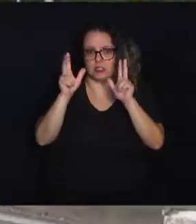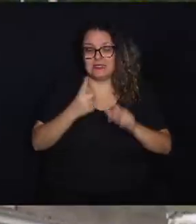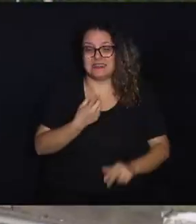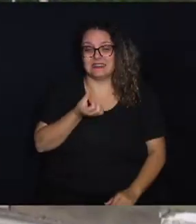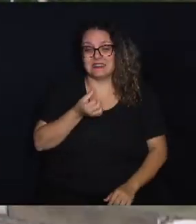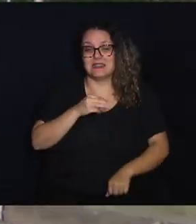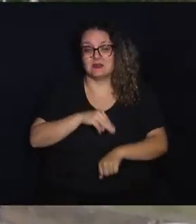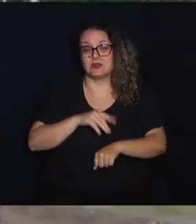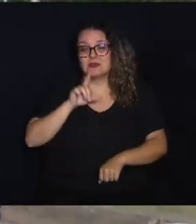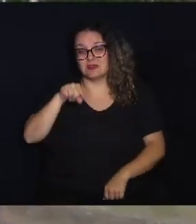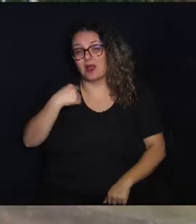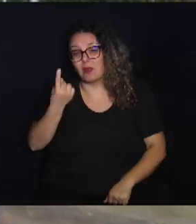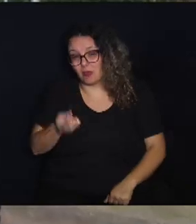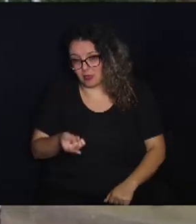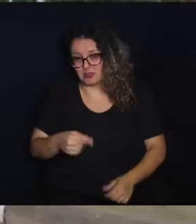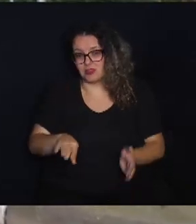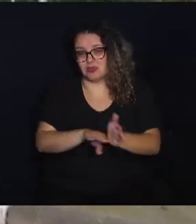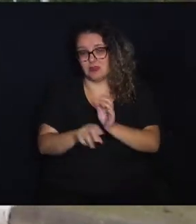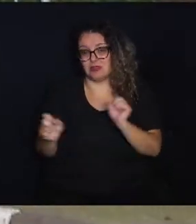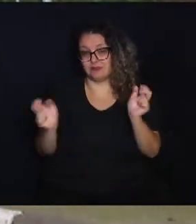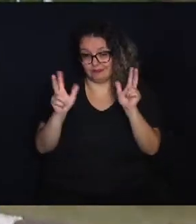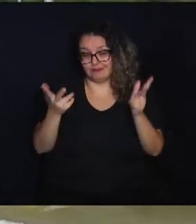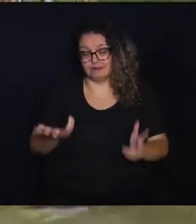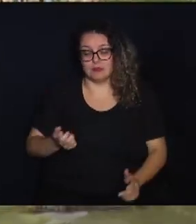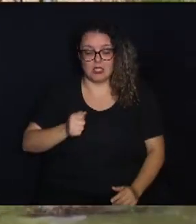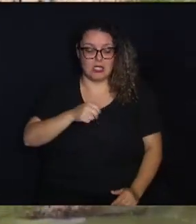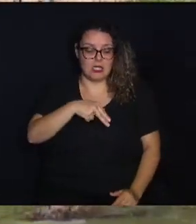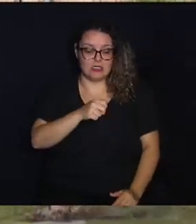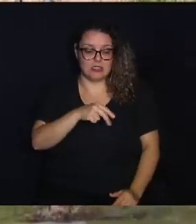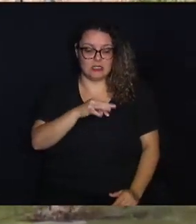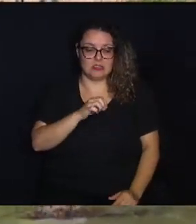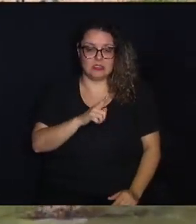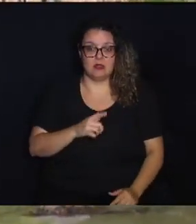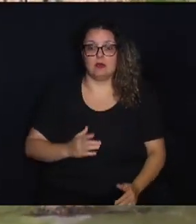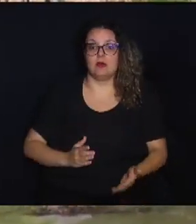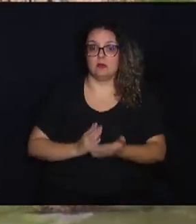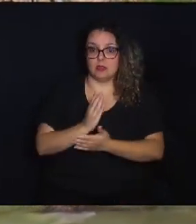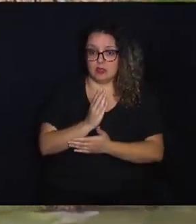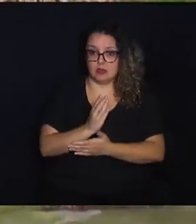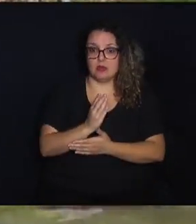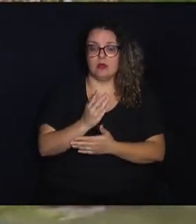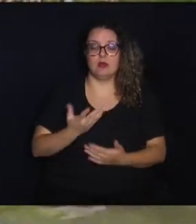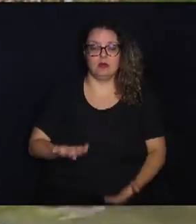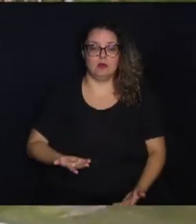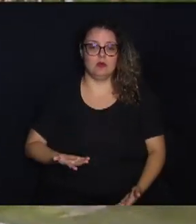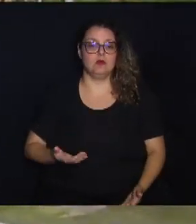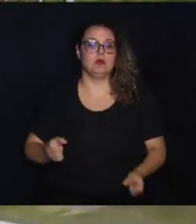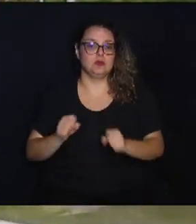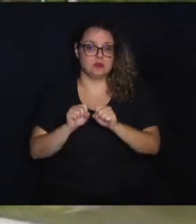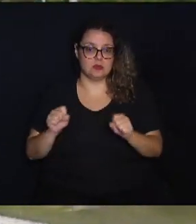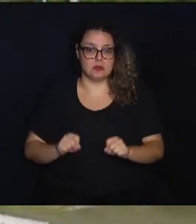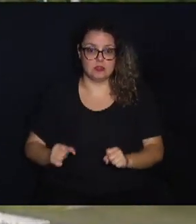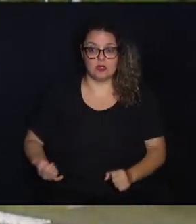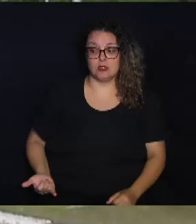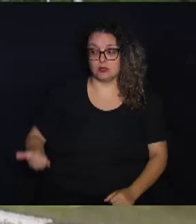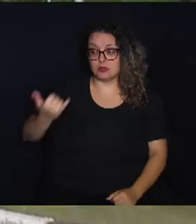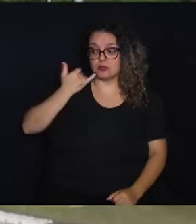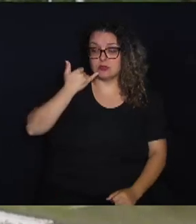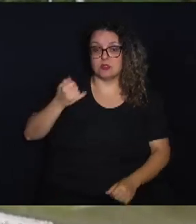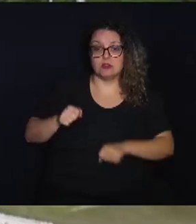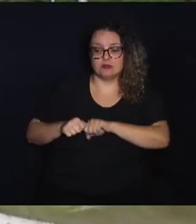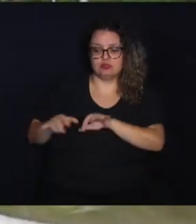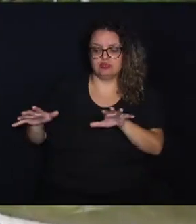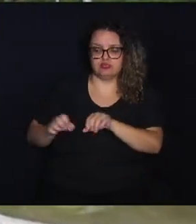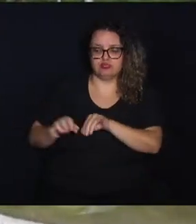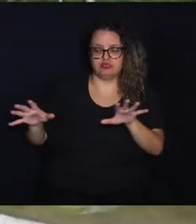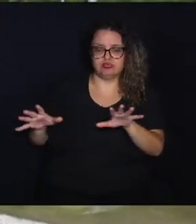gente melhorasse. A Anatel aprovou esse sistema, que é o Cell Broadcast, que é no sistema de telefonia celular,